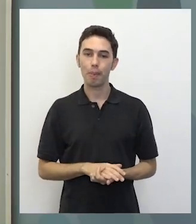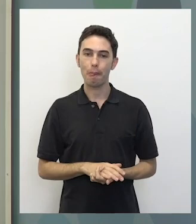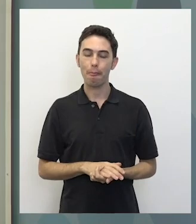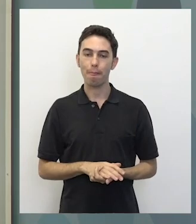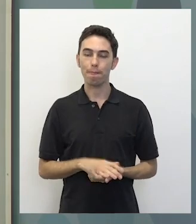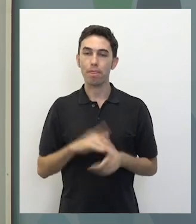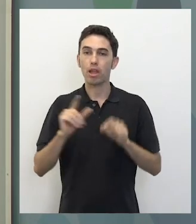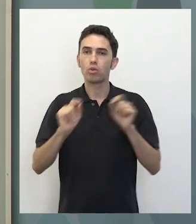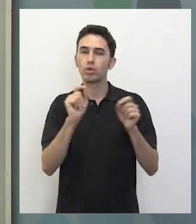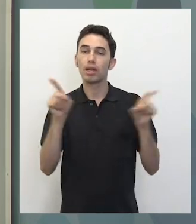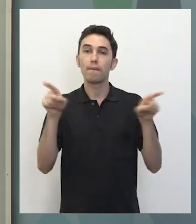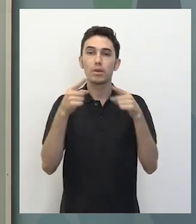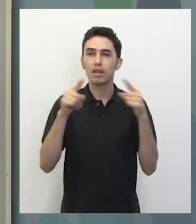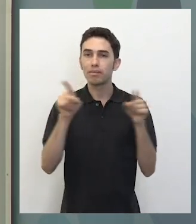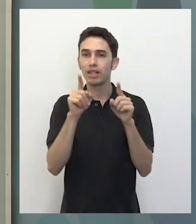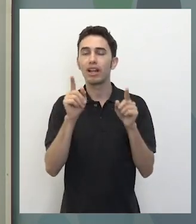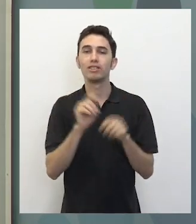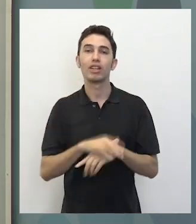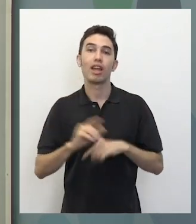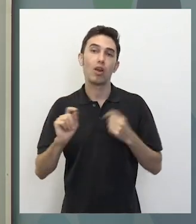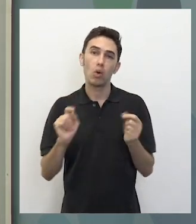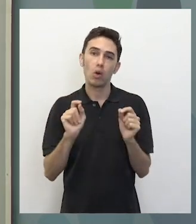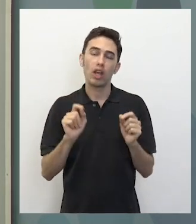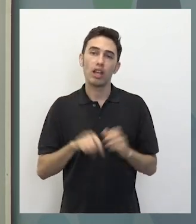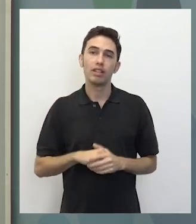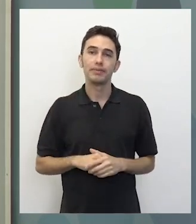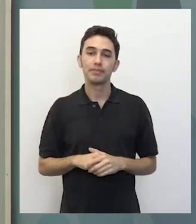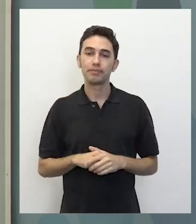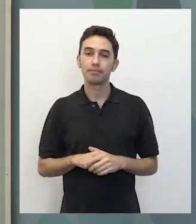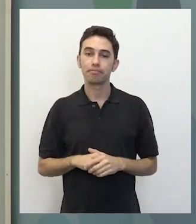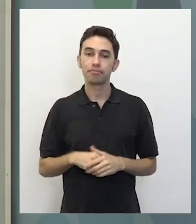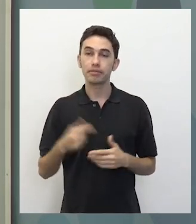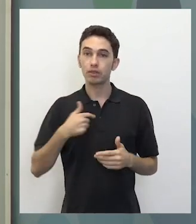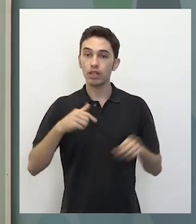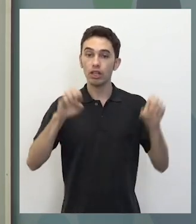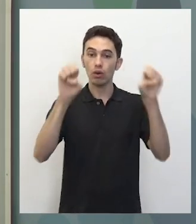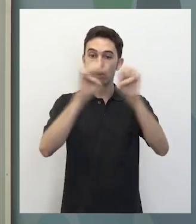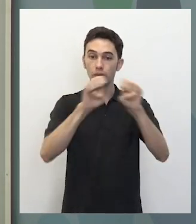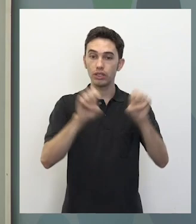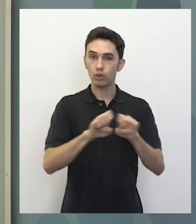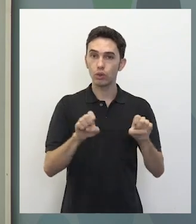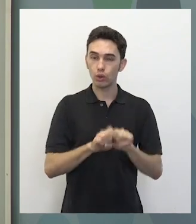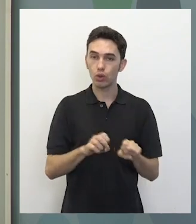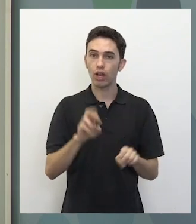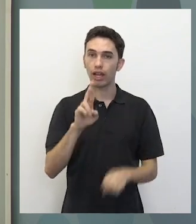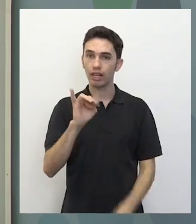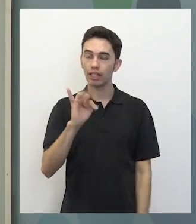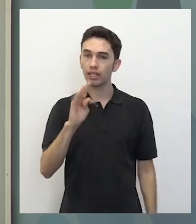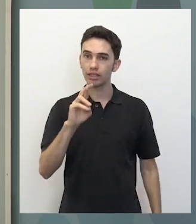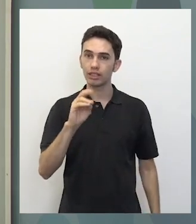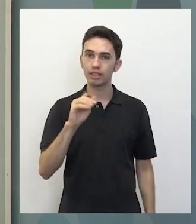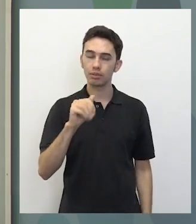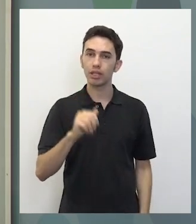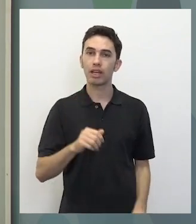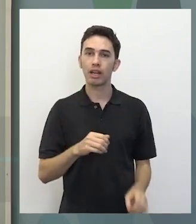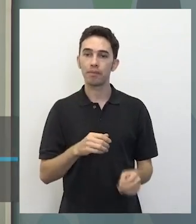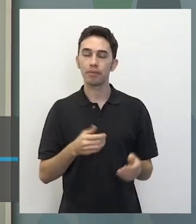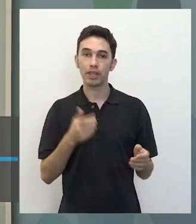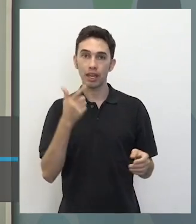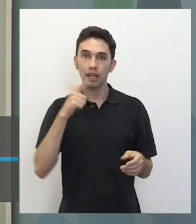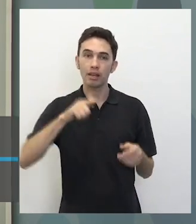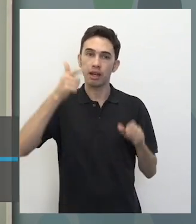é musicalidade? Nada mais é do que eu ter uma estrutura rítmica que se repete. Então, eu